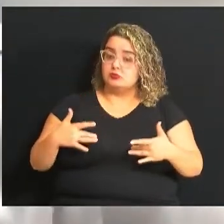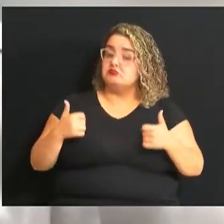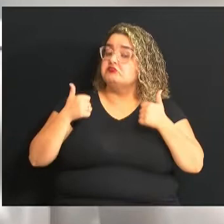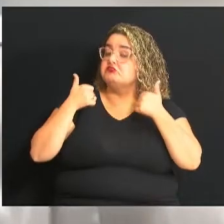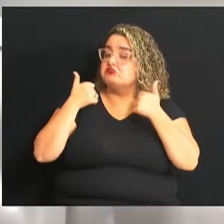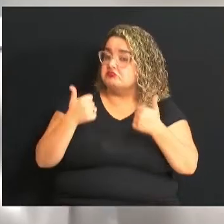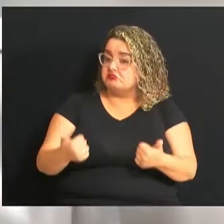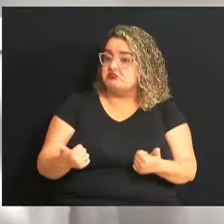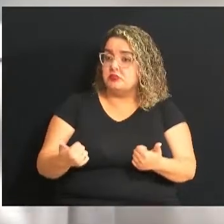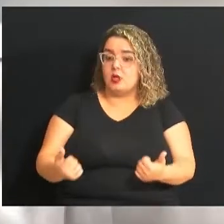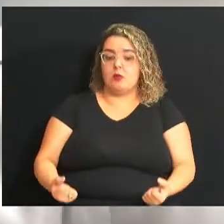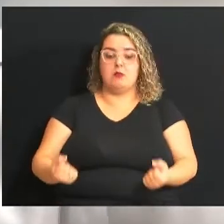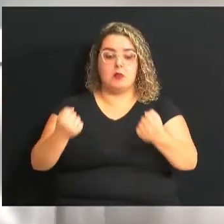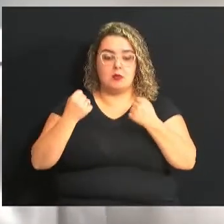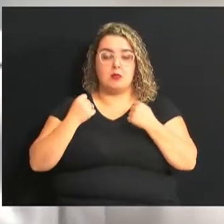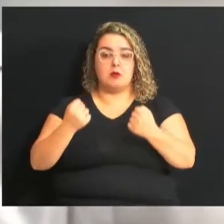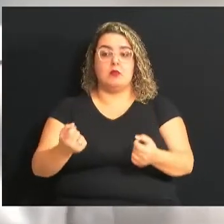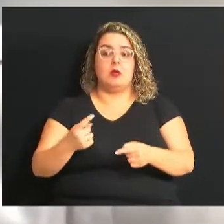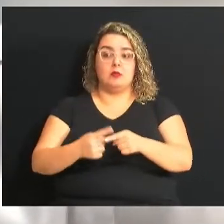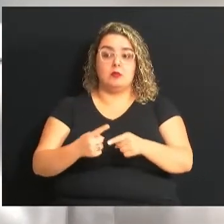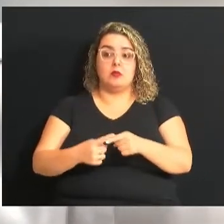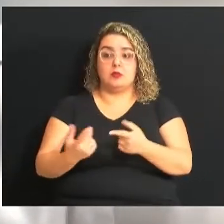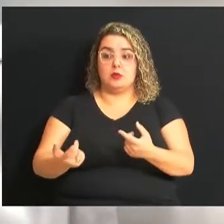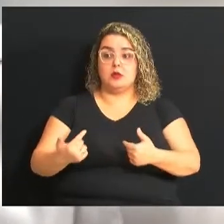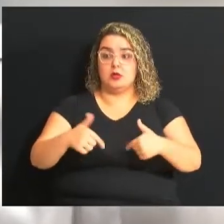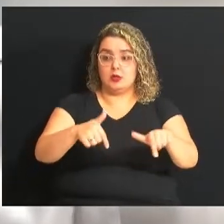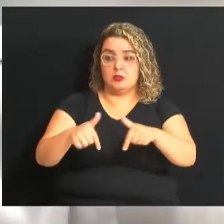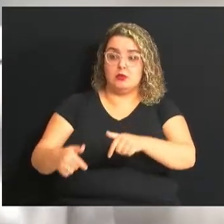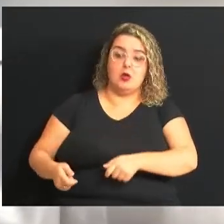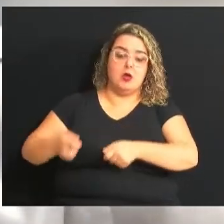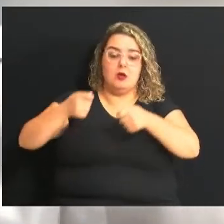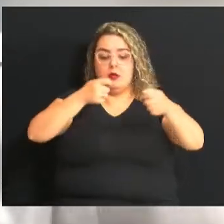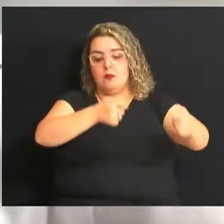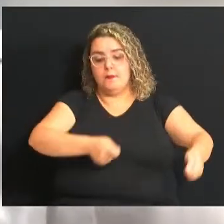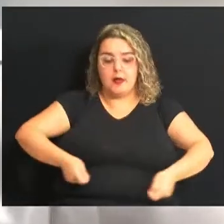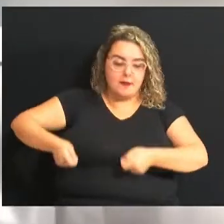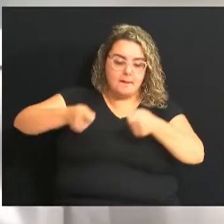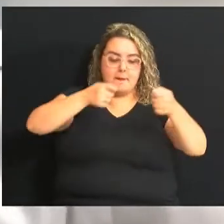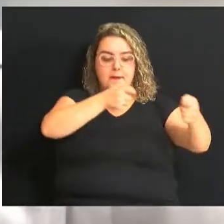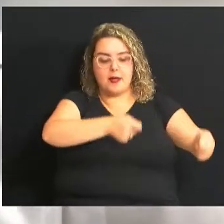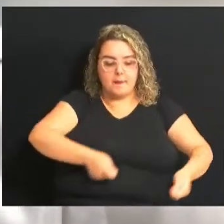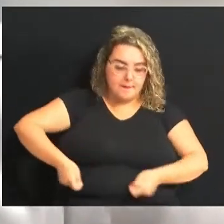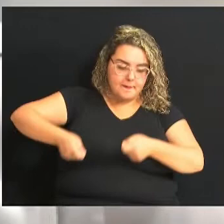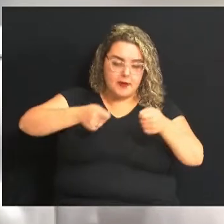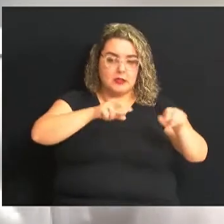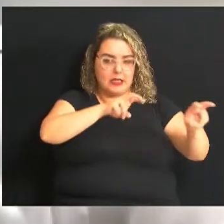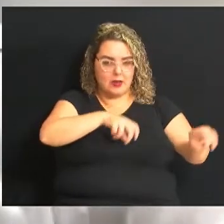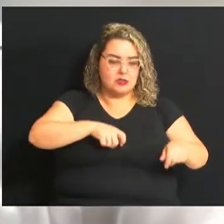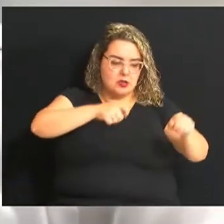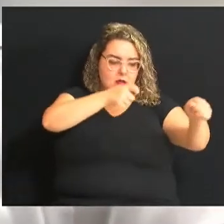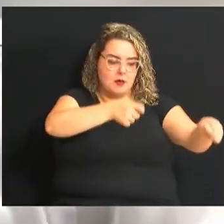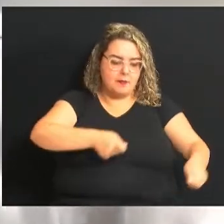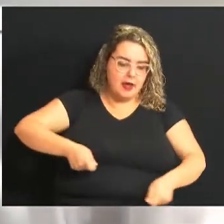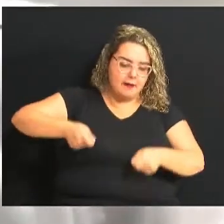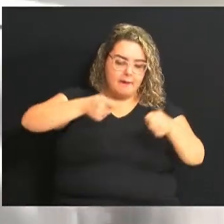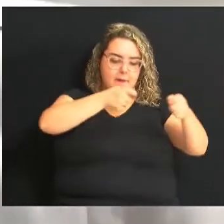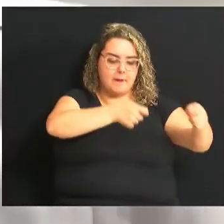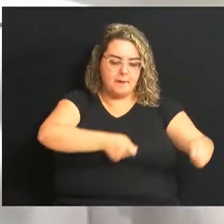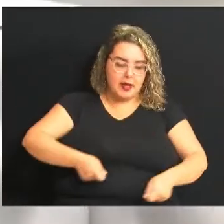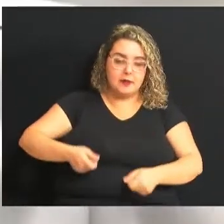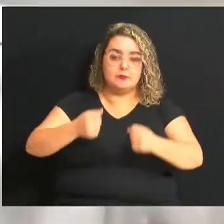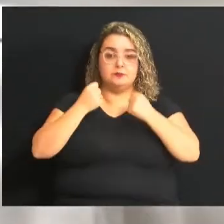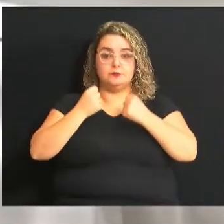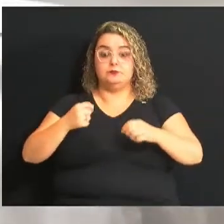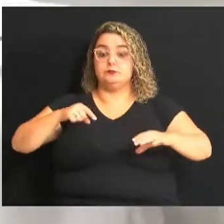uma atividade física, porque ele era um trabalhador braçal, ele trabalhava na roça muitas vezes, ele tinha uma atividade física muito mais